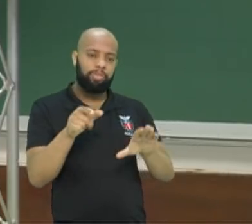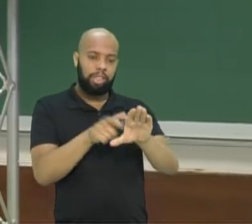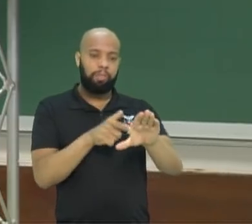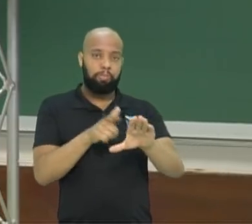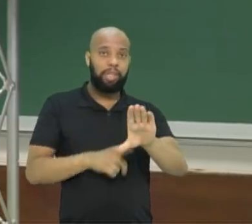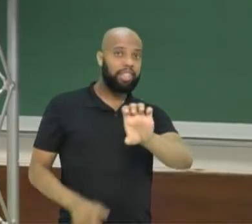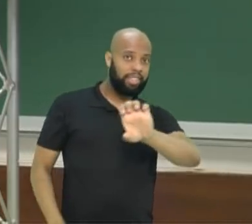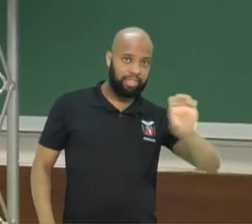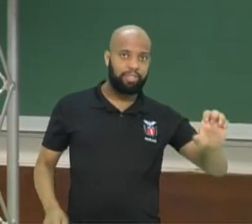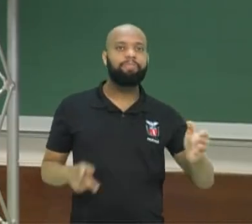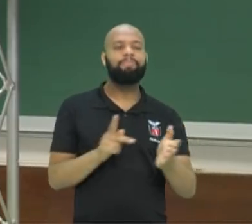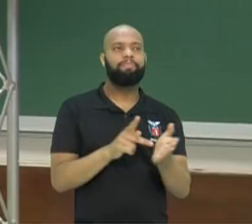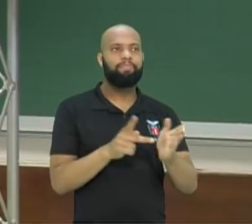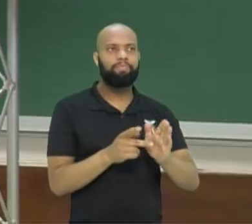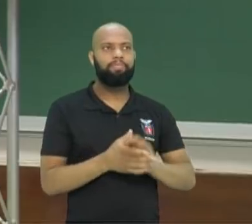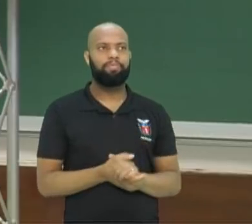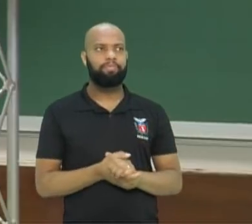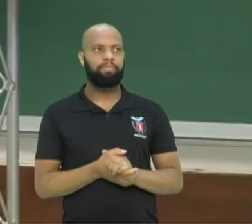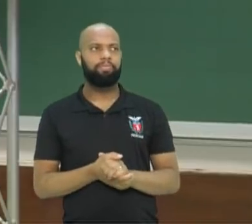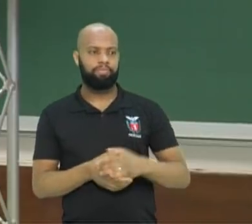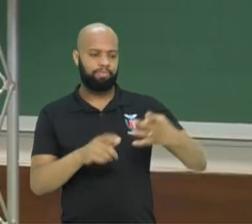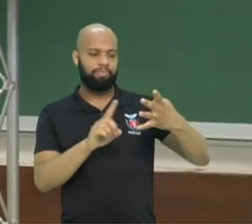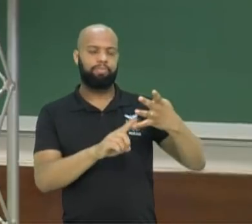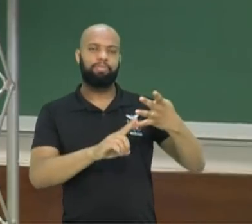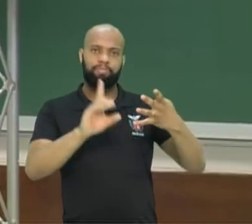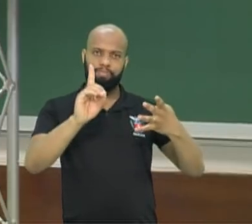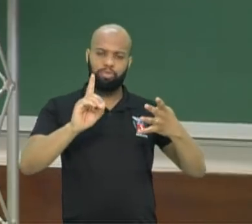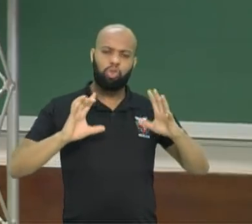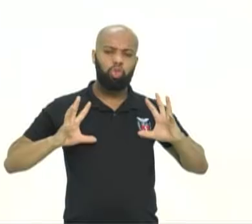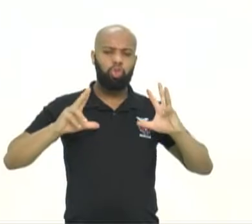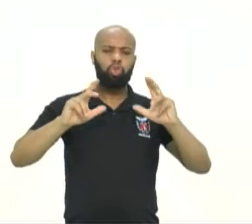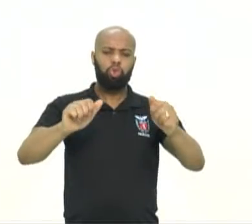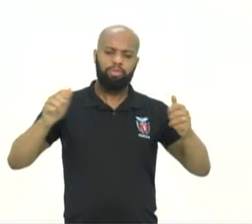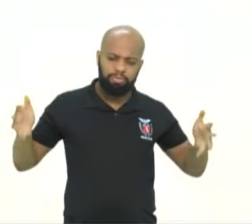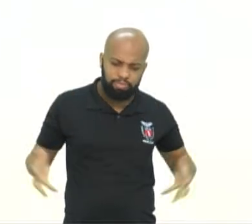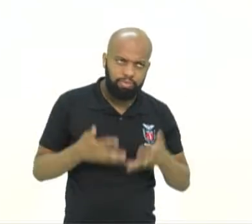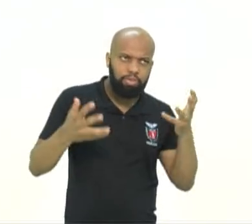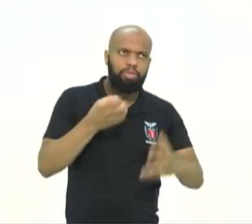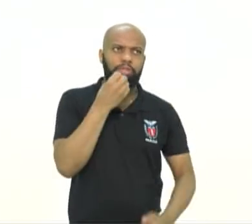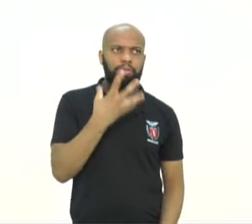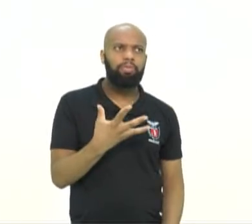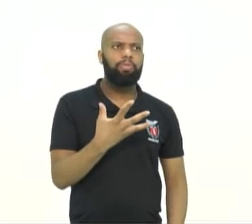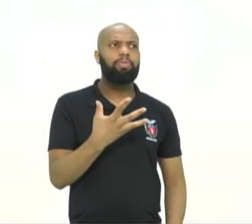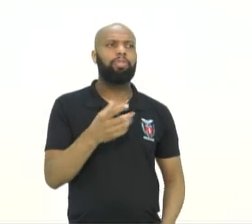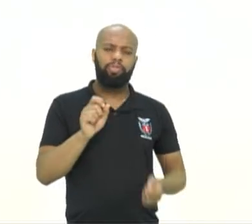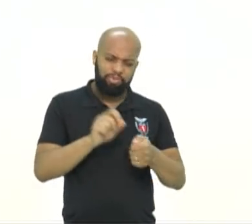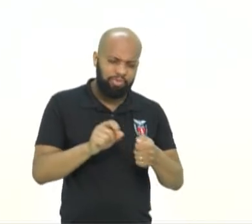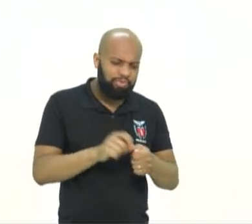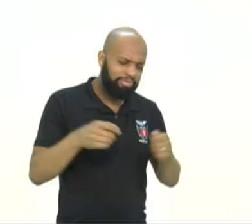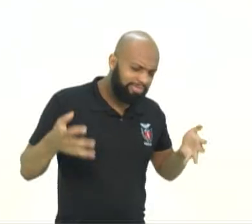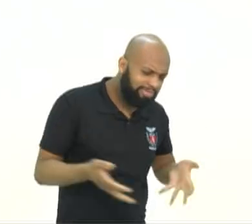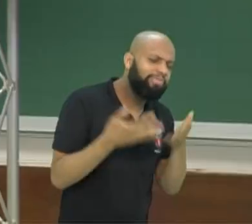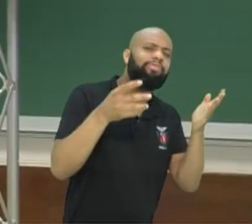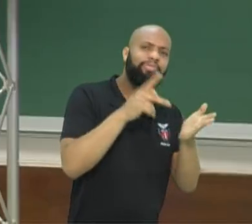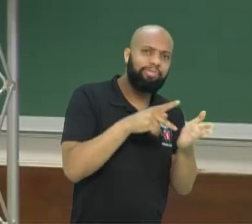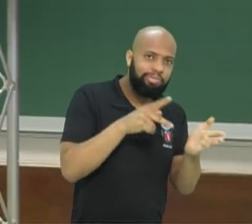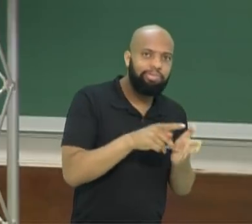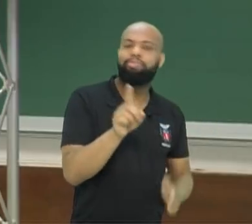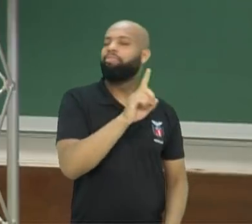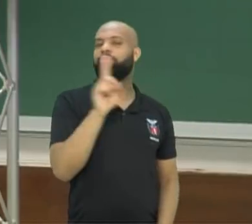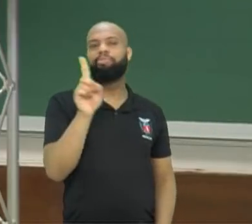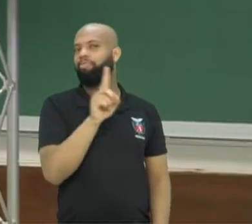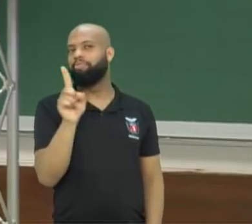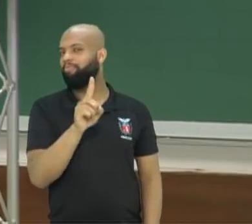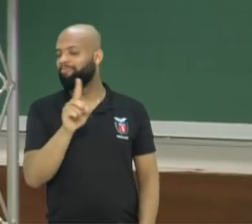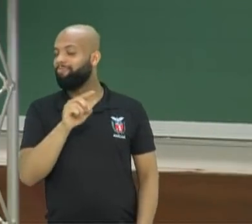esquerdo. E a letra D, todo mundo deu a força necessária, o suporte para não, faça que vai dar tudo certo. Muito pelo